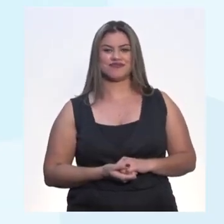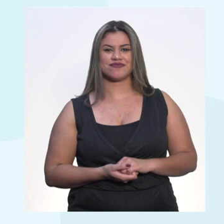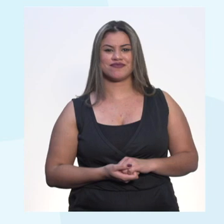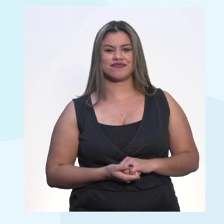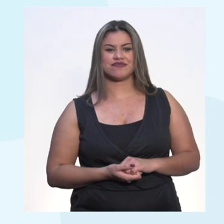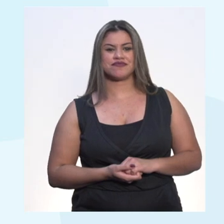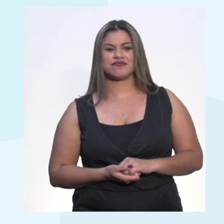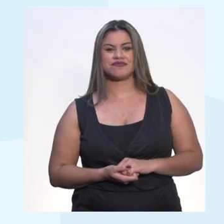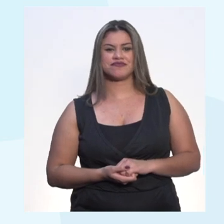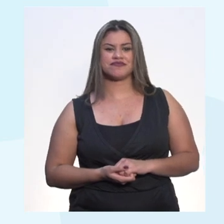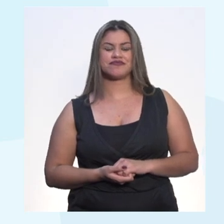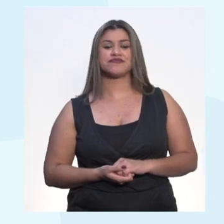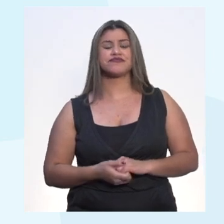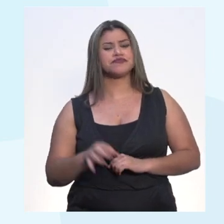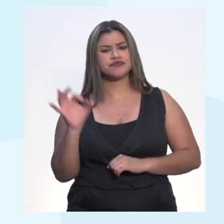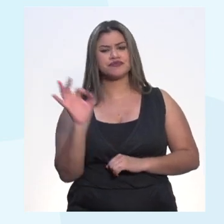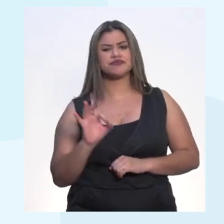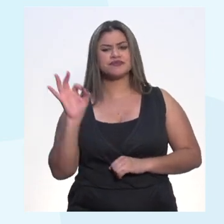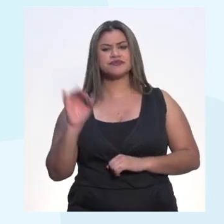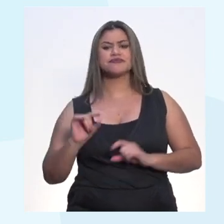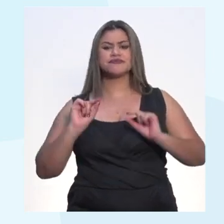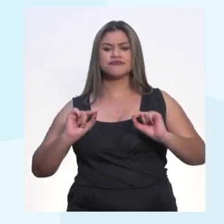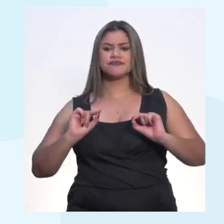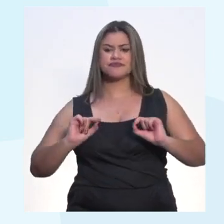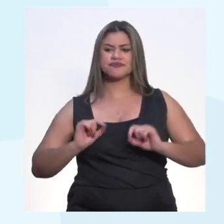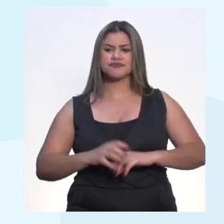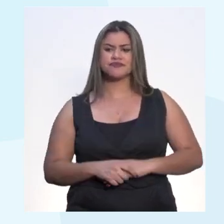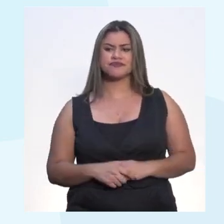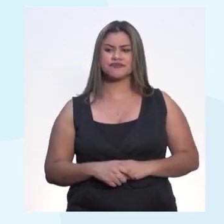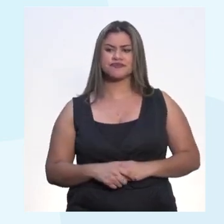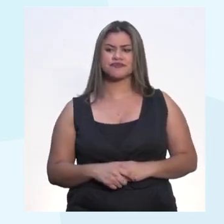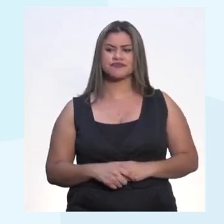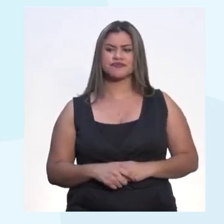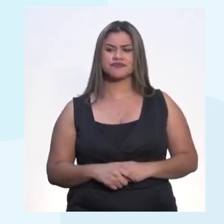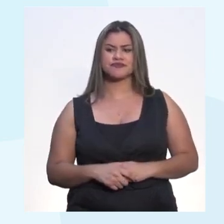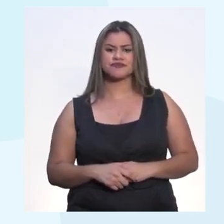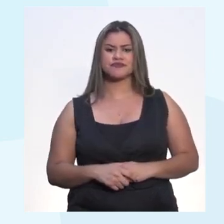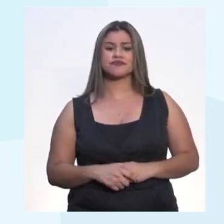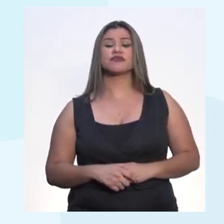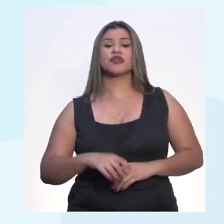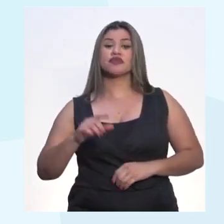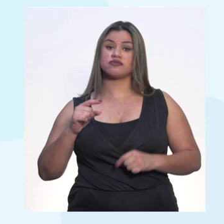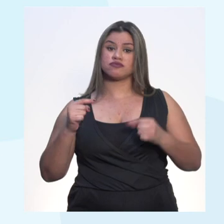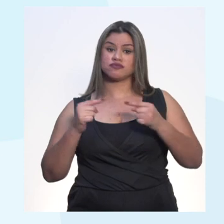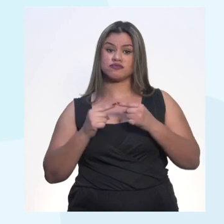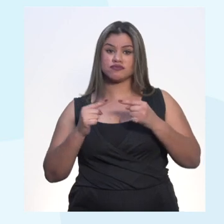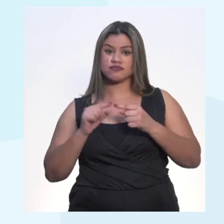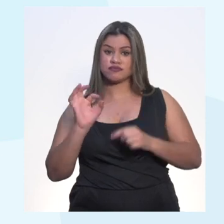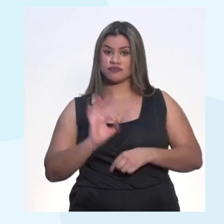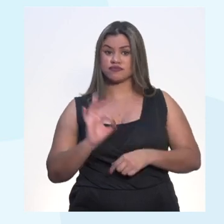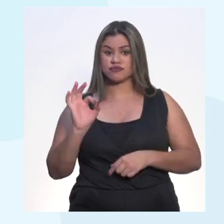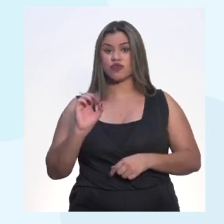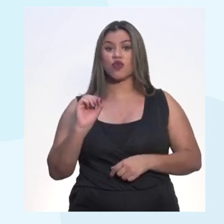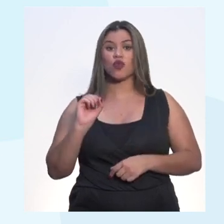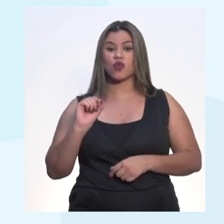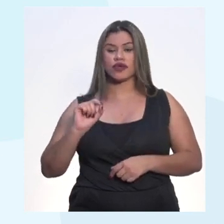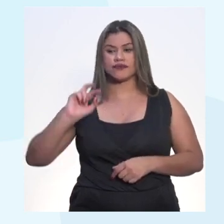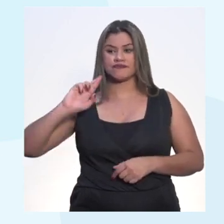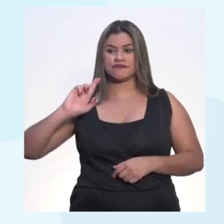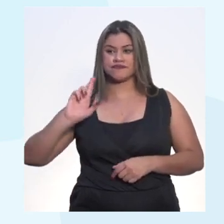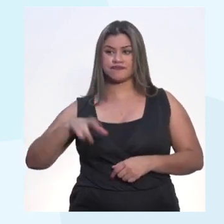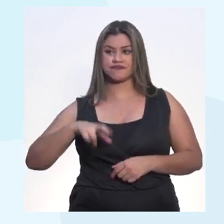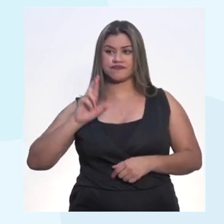O que é a porcentagem? Então, como a gente viu, a porcentagem ela é uma razão. Correto? É a